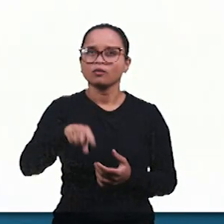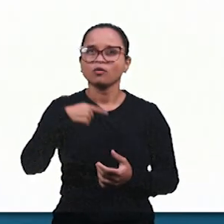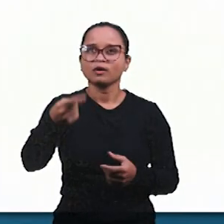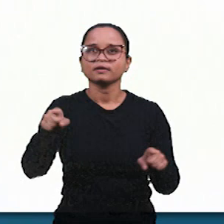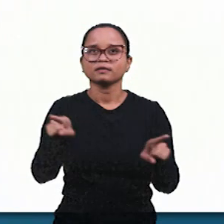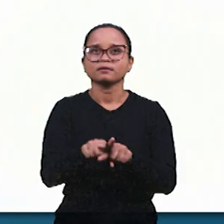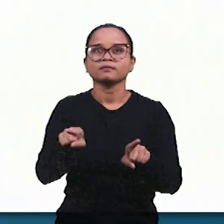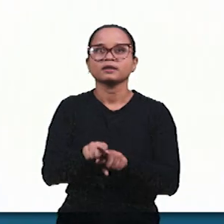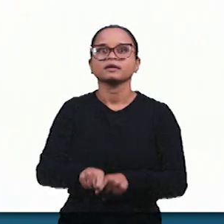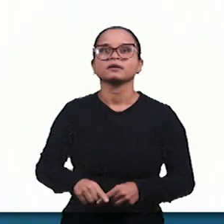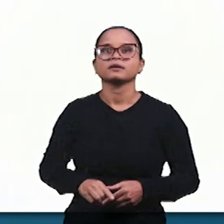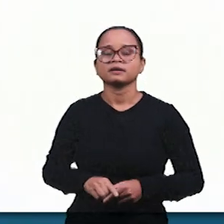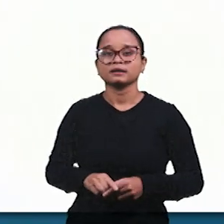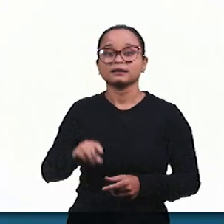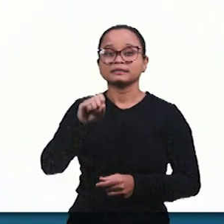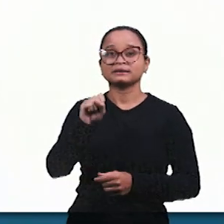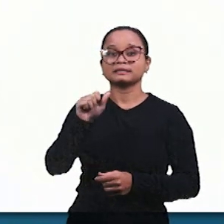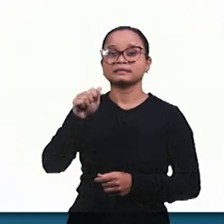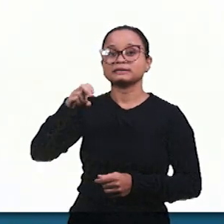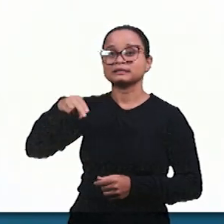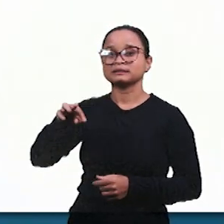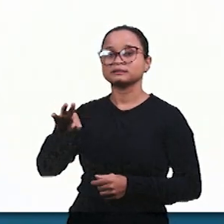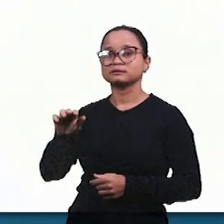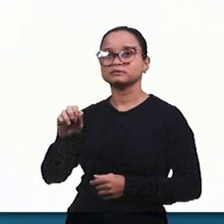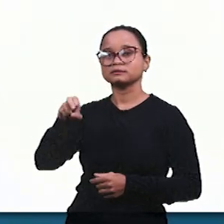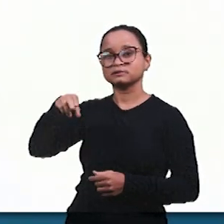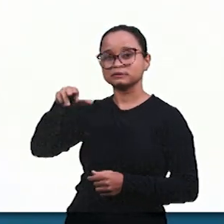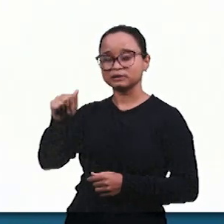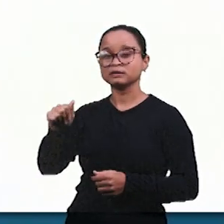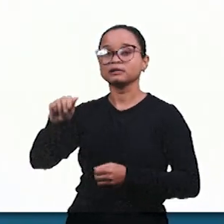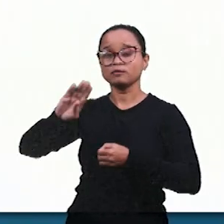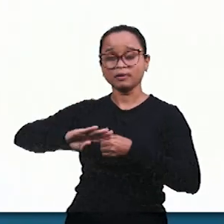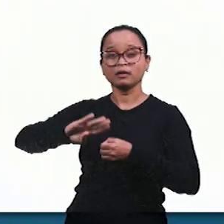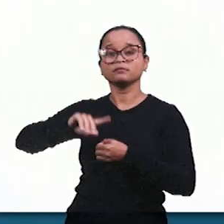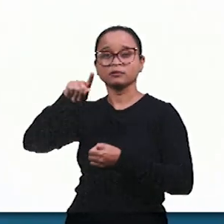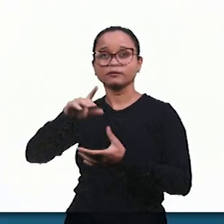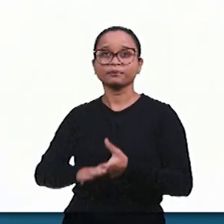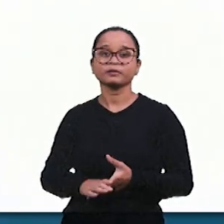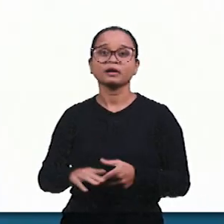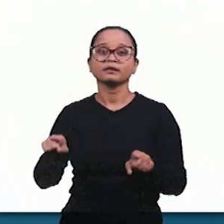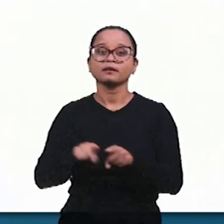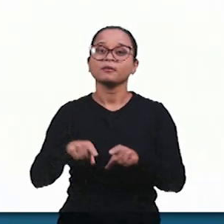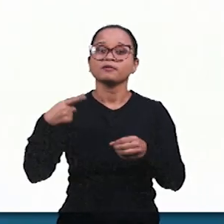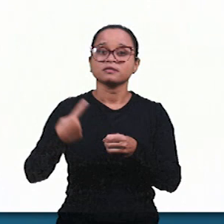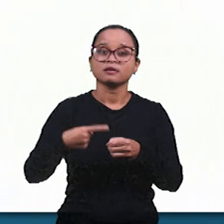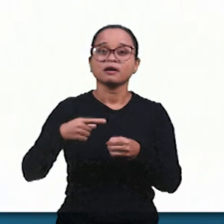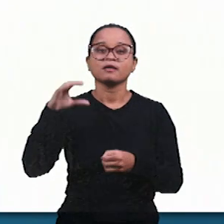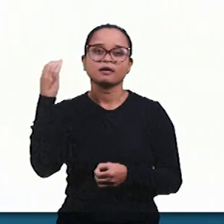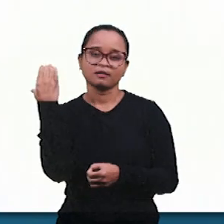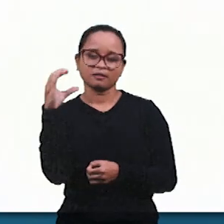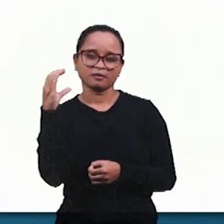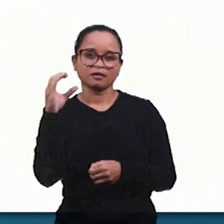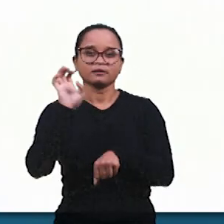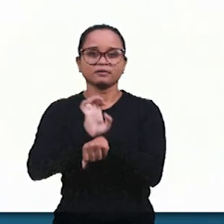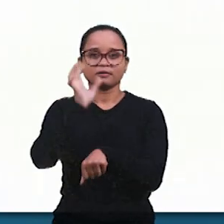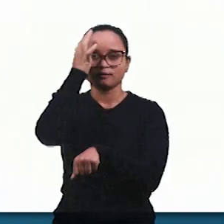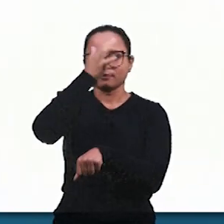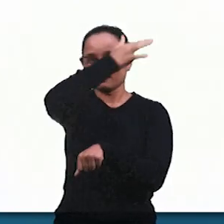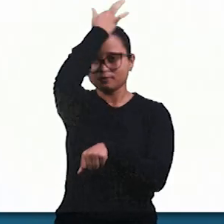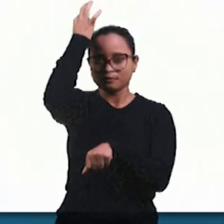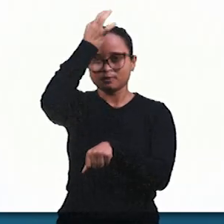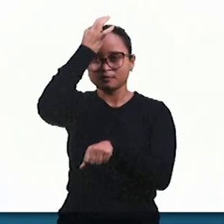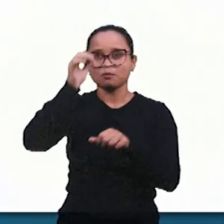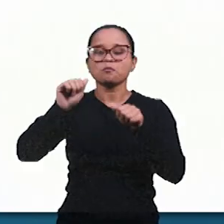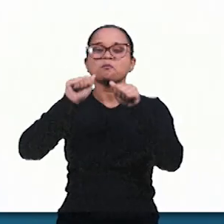temos aqui a igreja em Santana, que fica no bairro de Santana, que fica também no município de Cariacica, na cidade de Cariacica, no estado do Espírito Santo. Aí uma